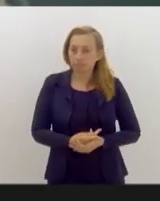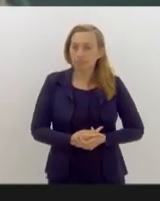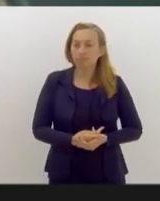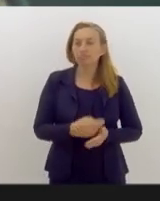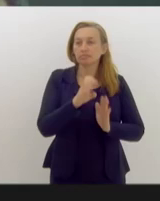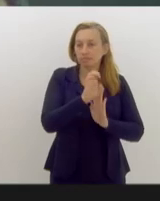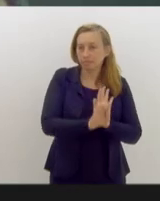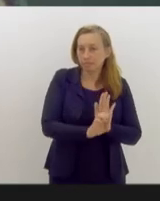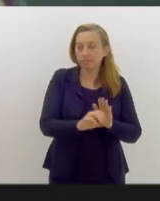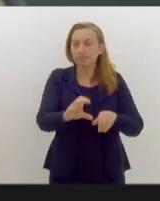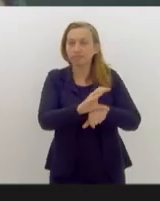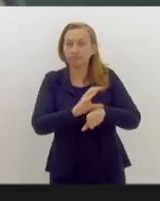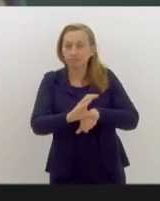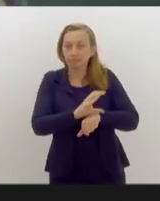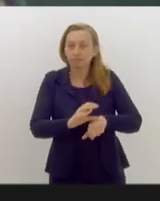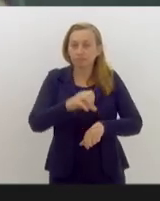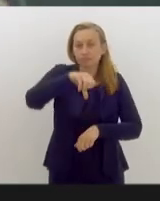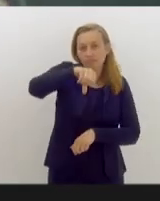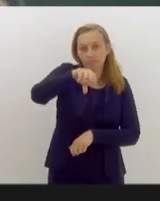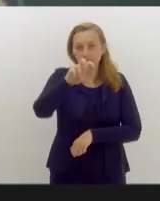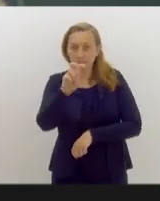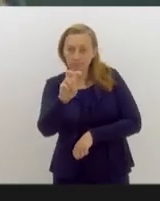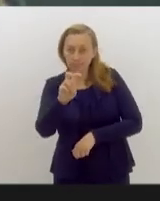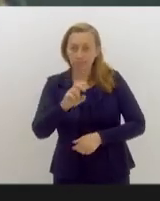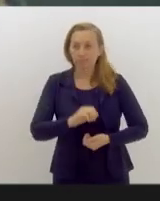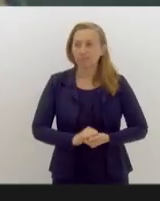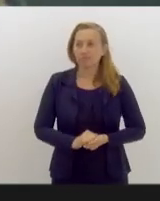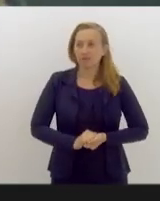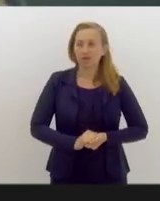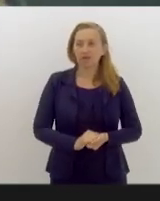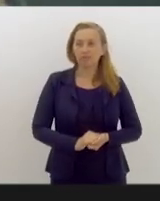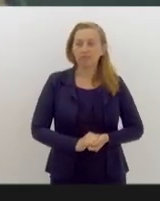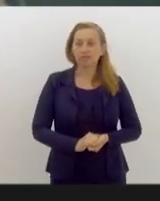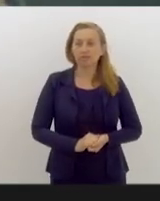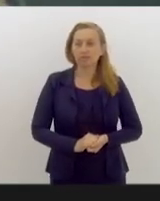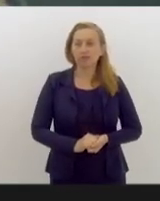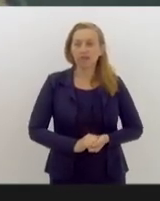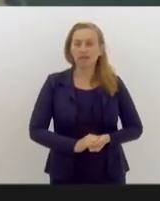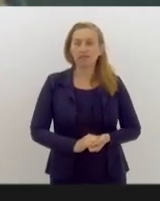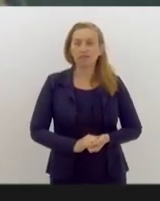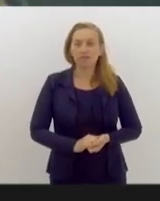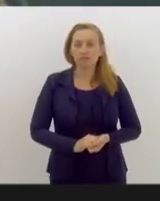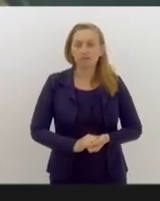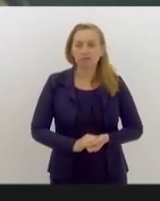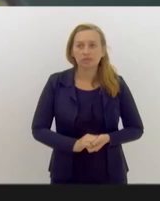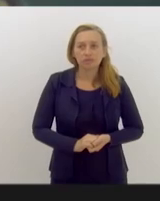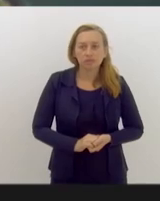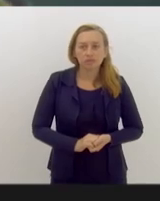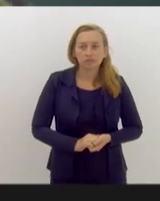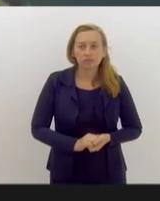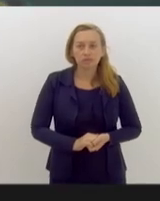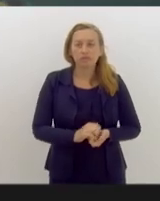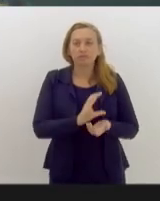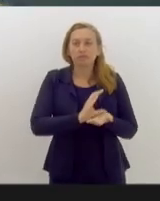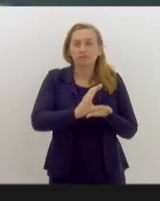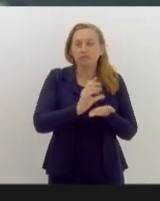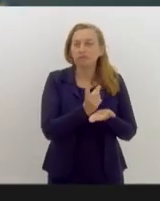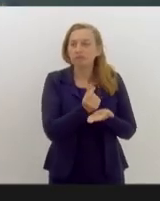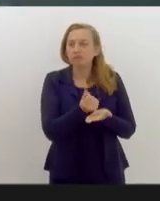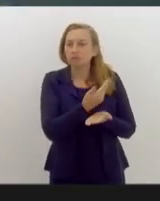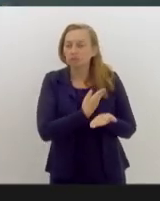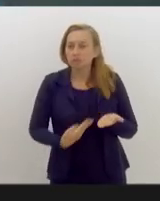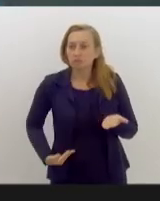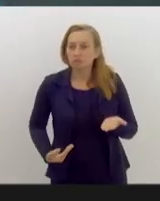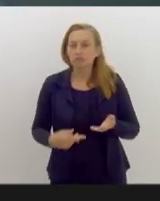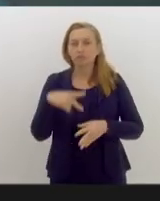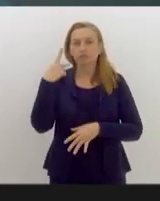emenda constitucional 95, de congelamento por 20 anos na destinação de recursos públicos nas